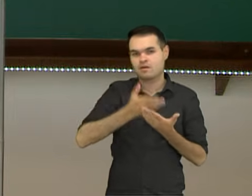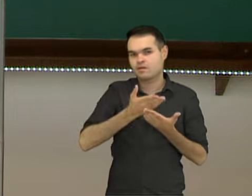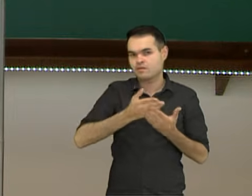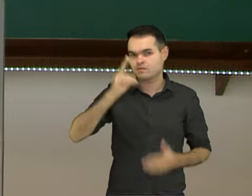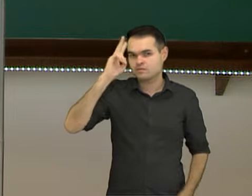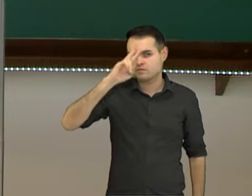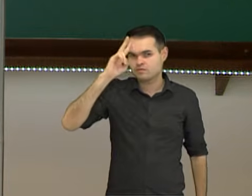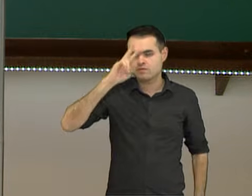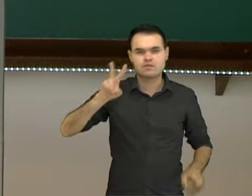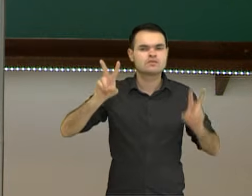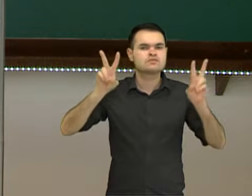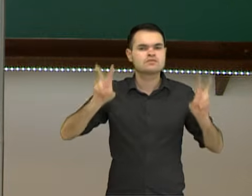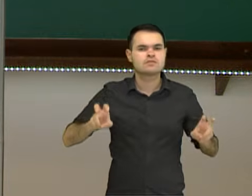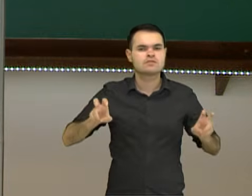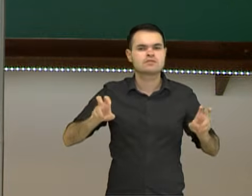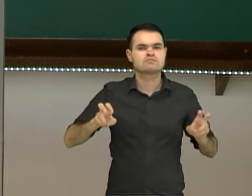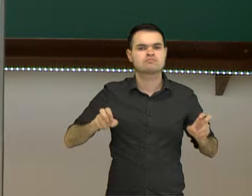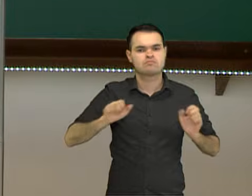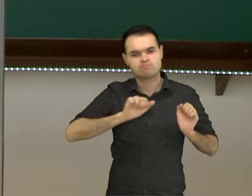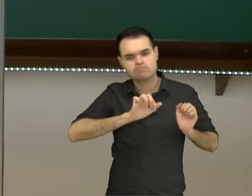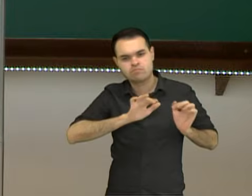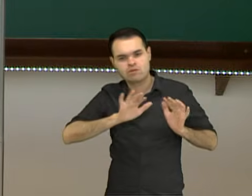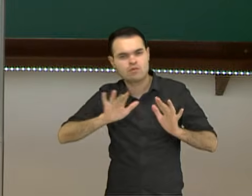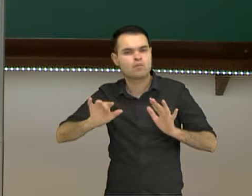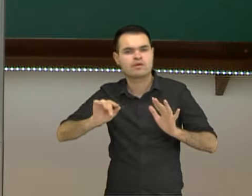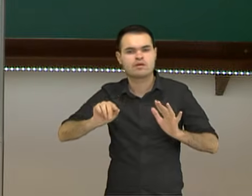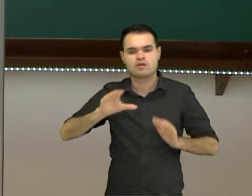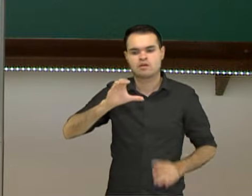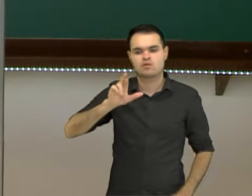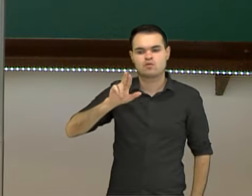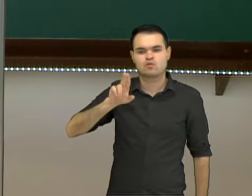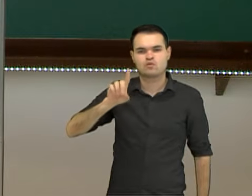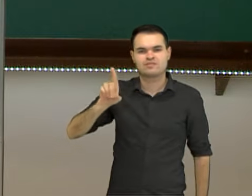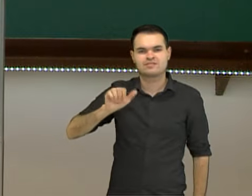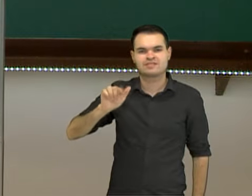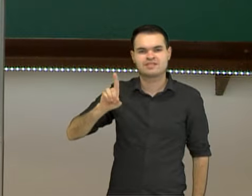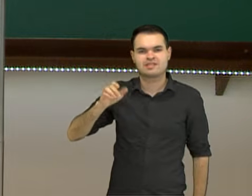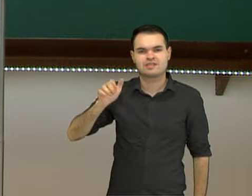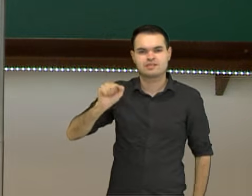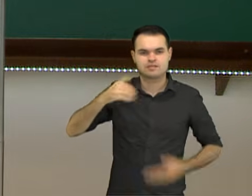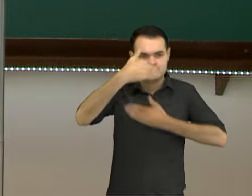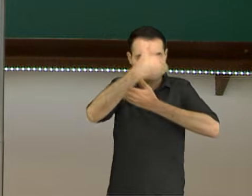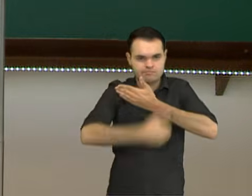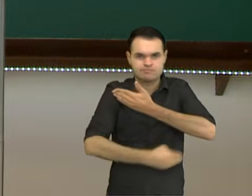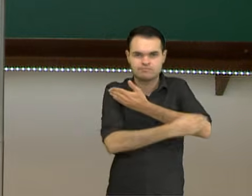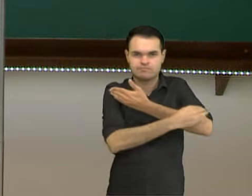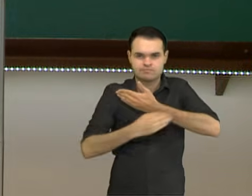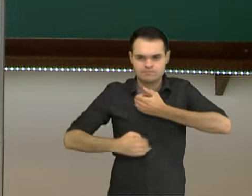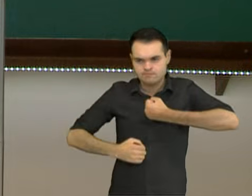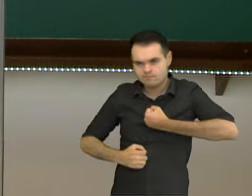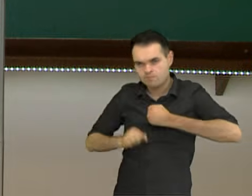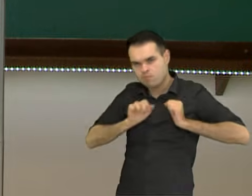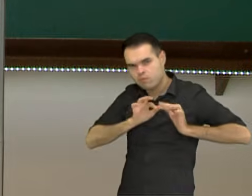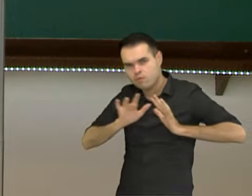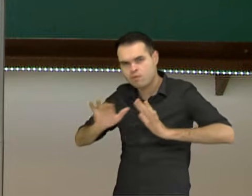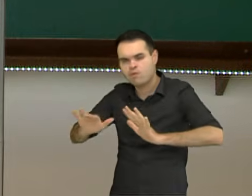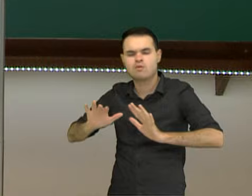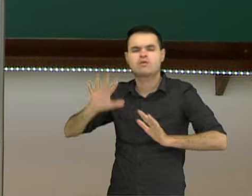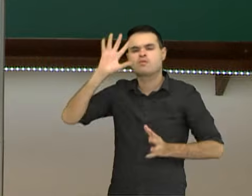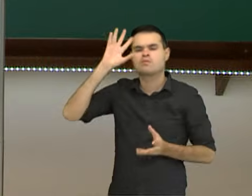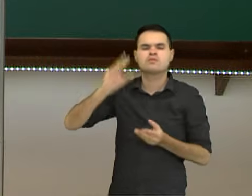as cruzadas. Vamos olhar o objetivo da nossa aula de hoje, né? Compreender as motivações que